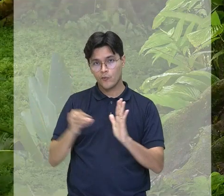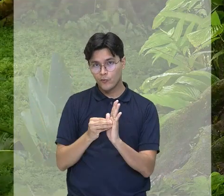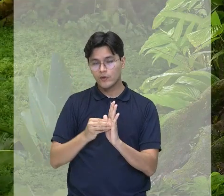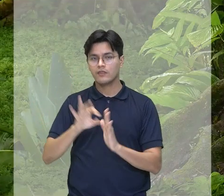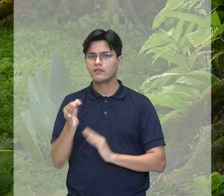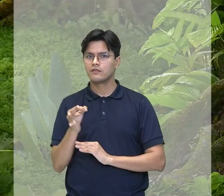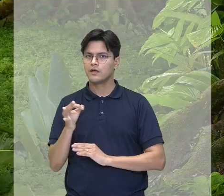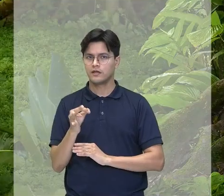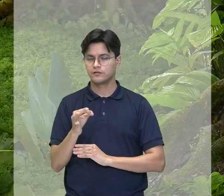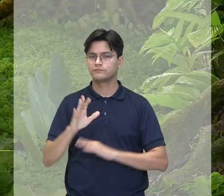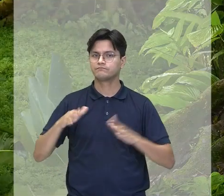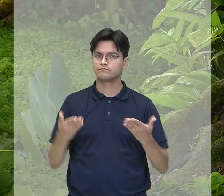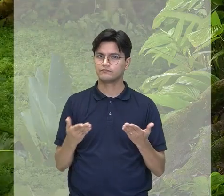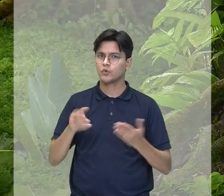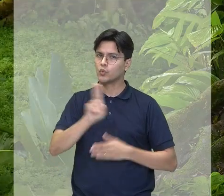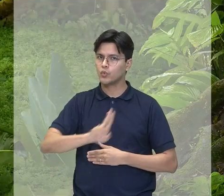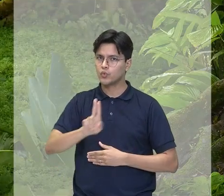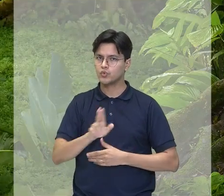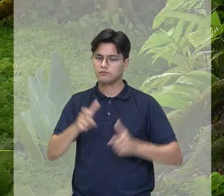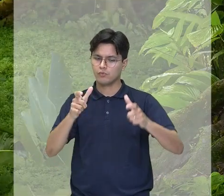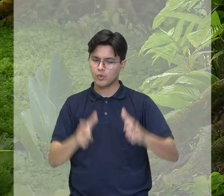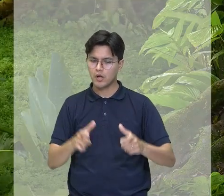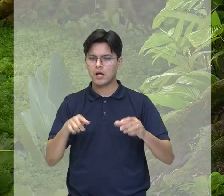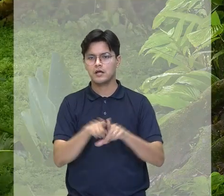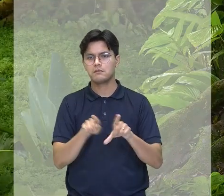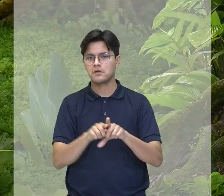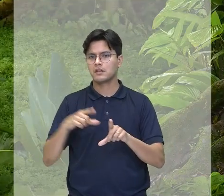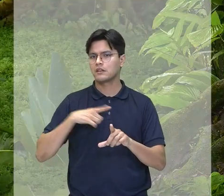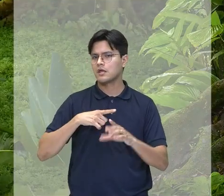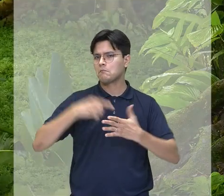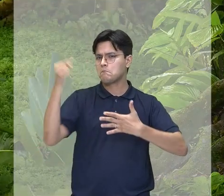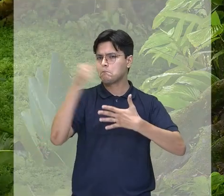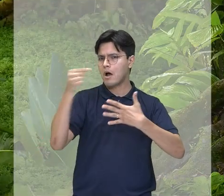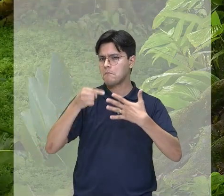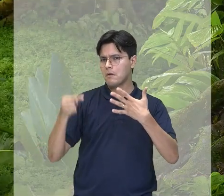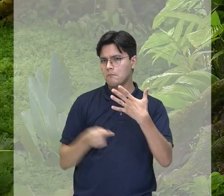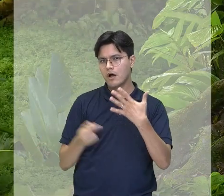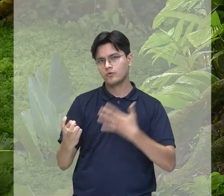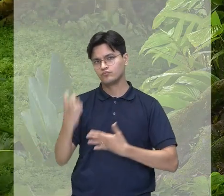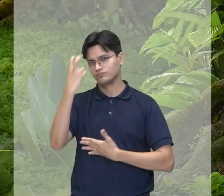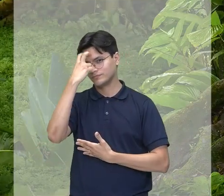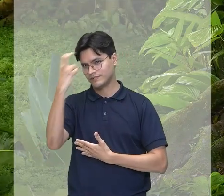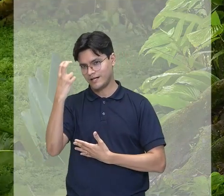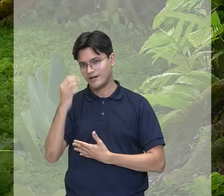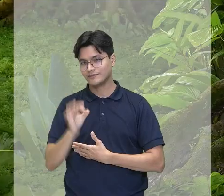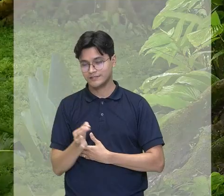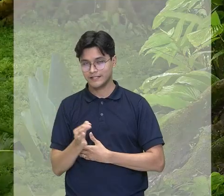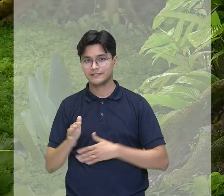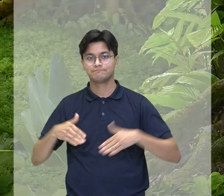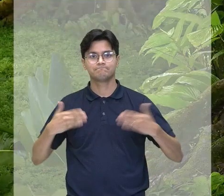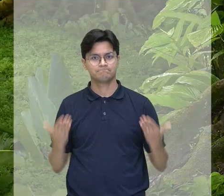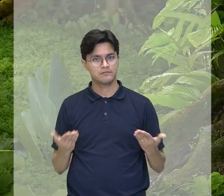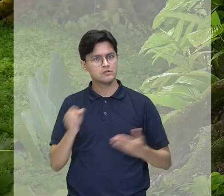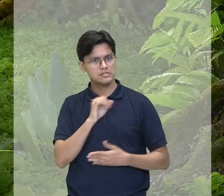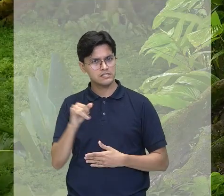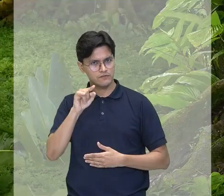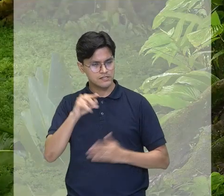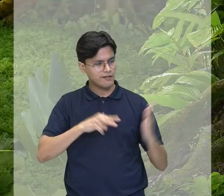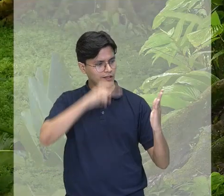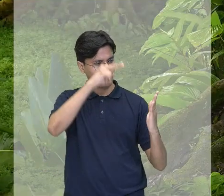temos a linguagem, nós temos a questão cultural presente. Se você for pegar o texto e ler completamente ele, você vai perceber isso,